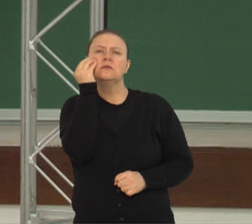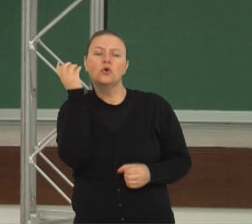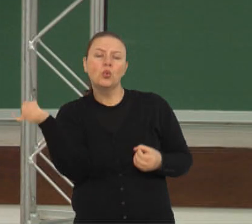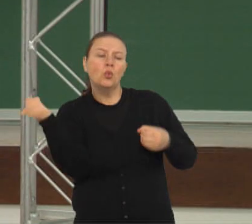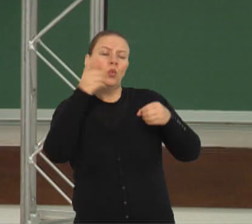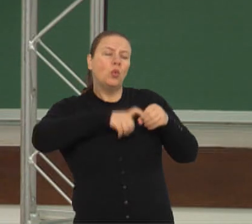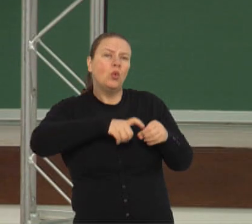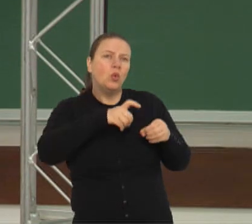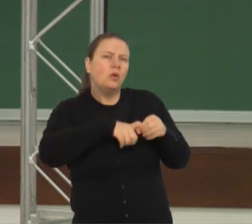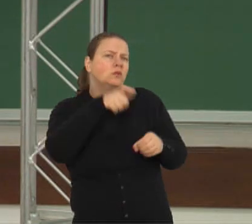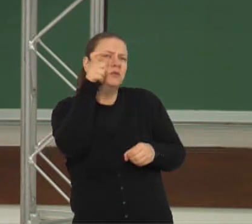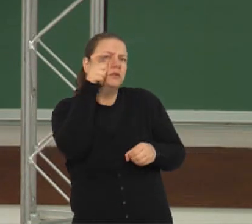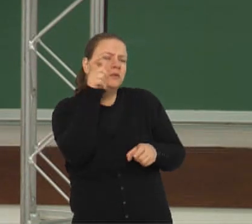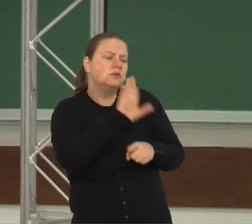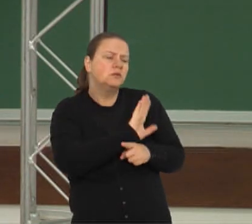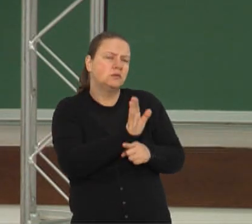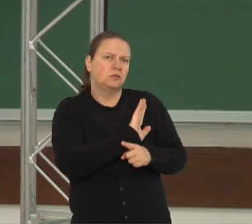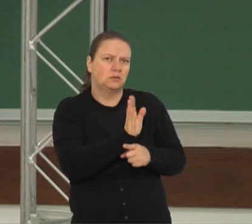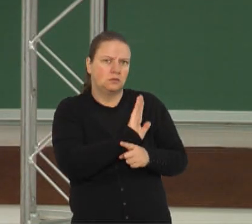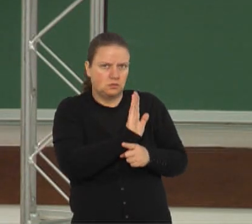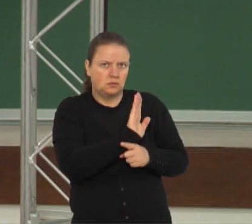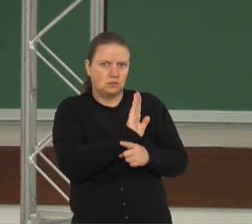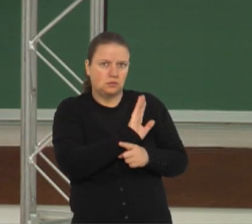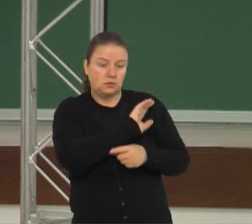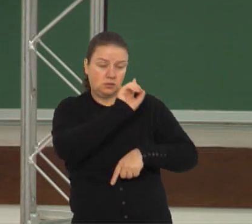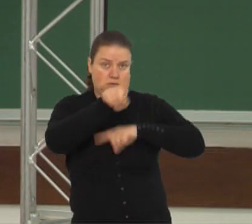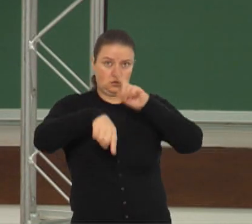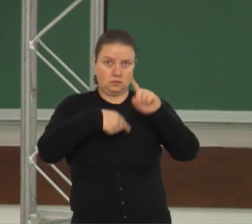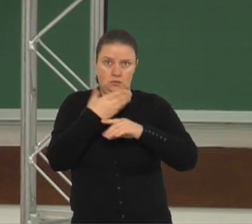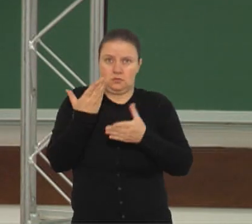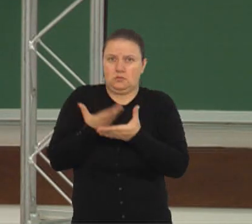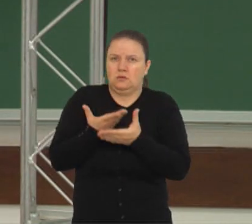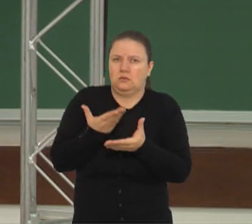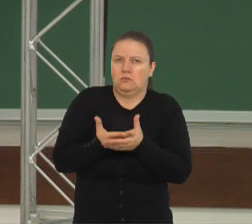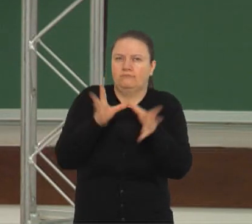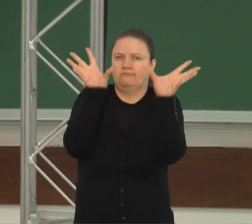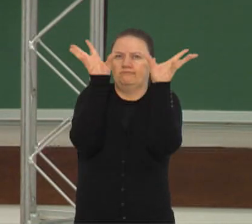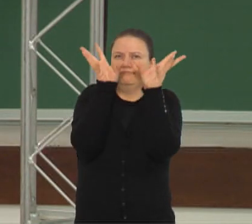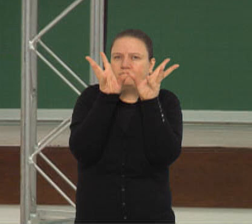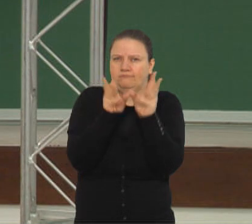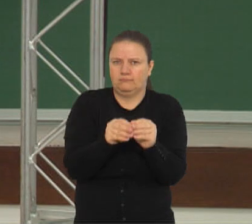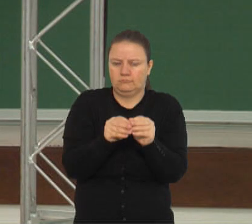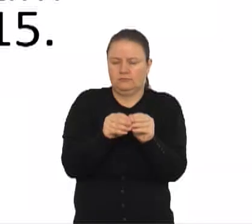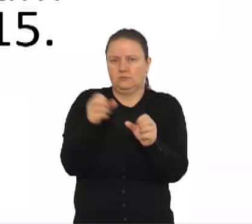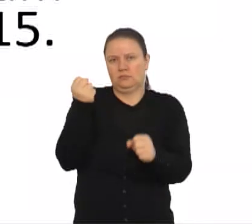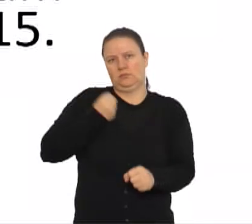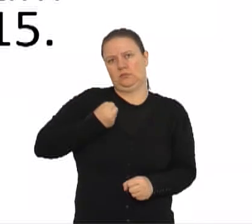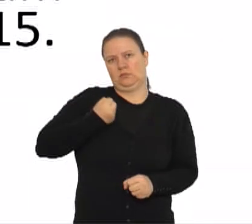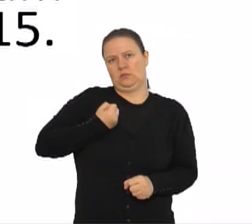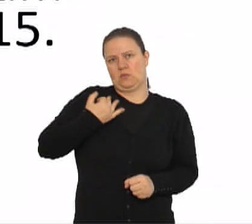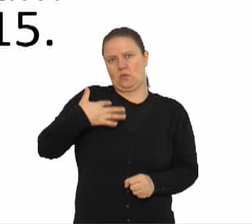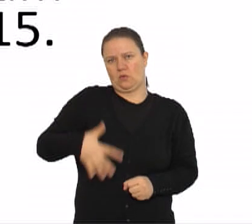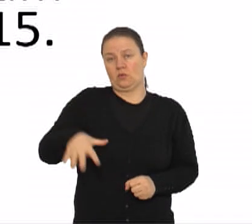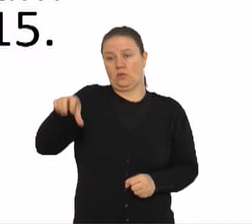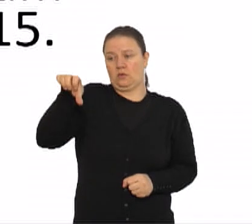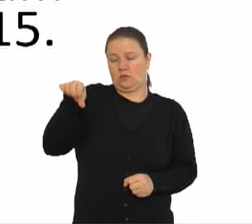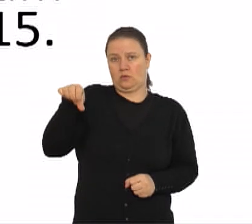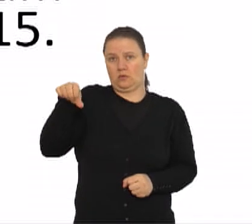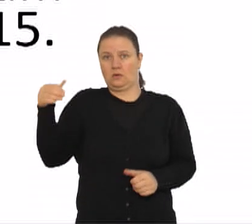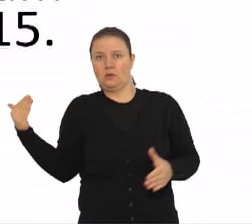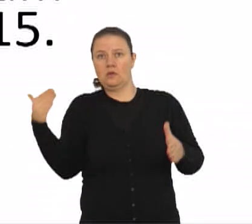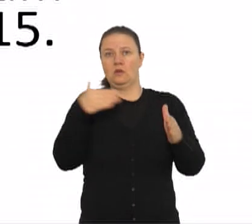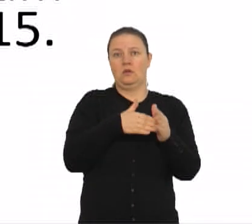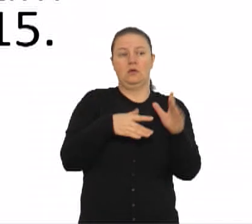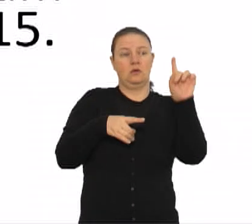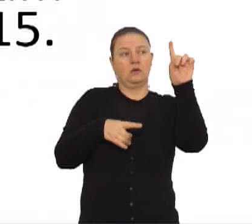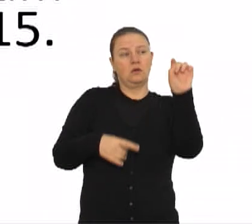essas aulas por inteiro. Na próxima aula, iremos fazer um resumo da aula 9 até a aula 15. Importante